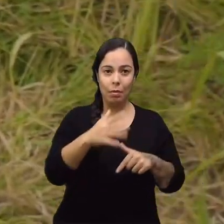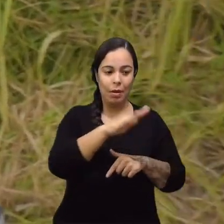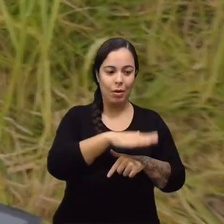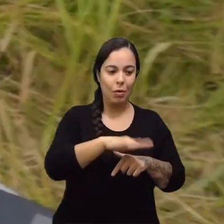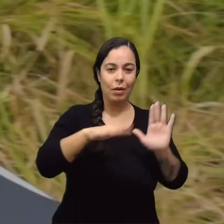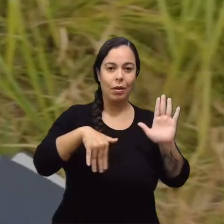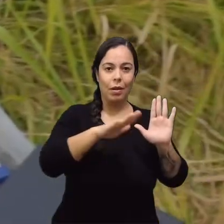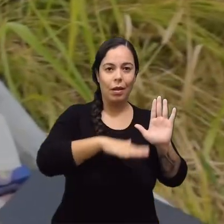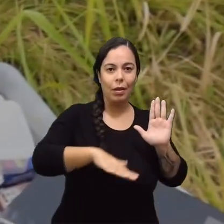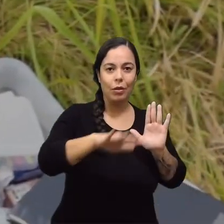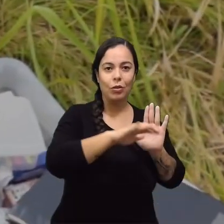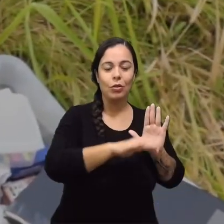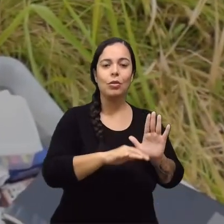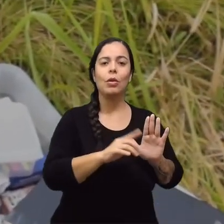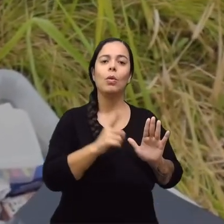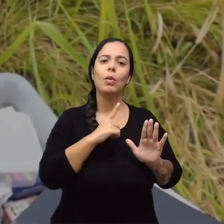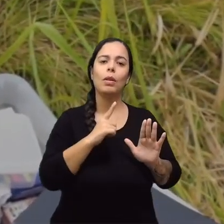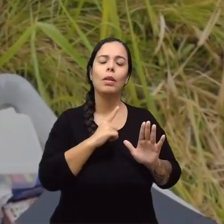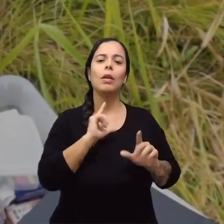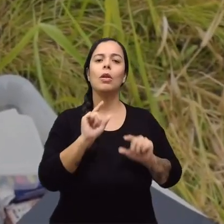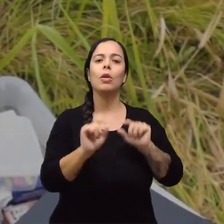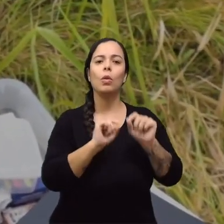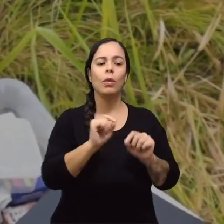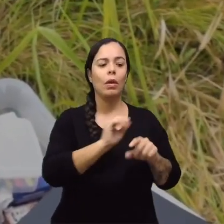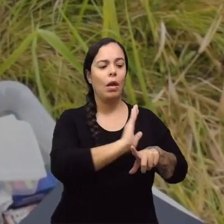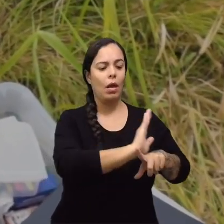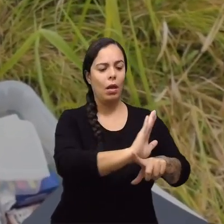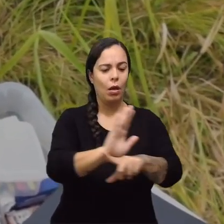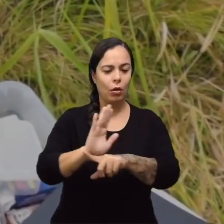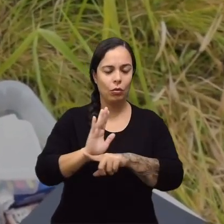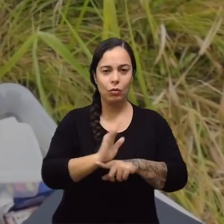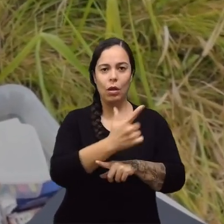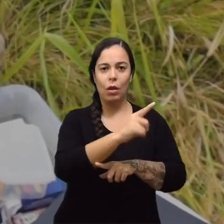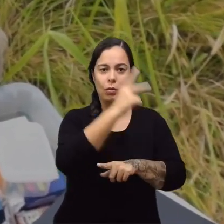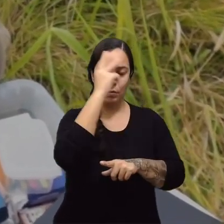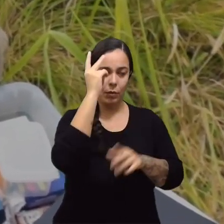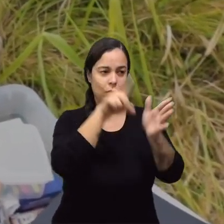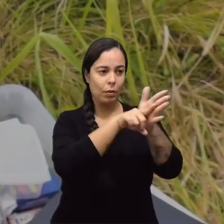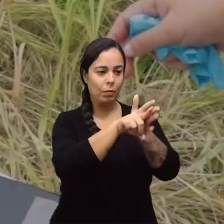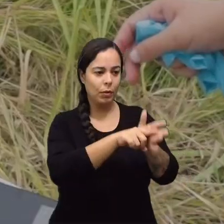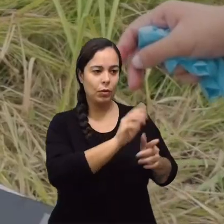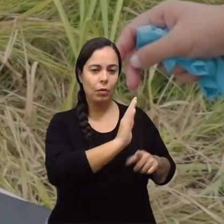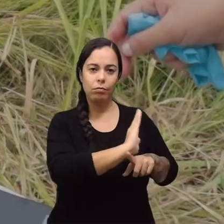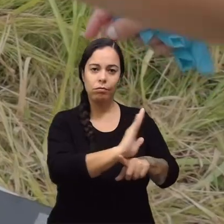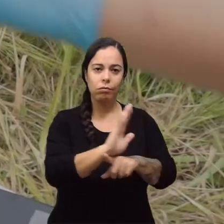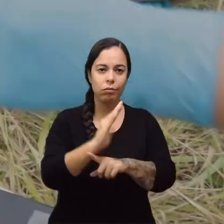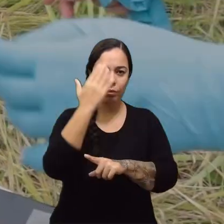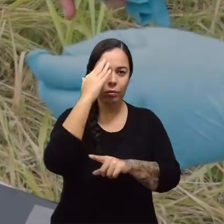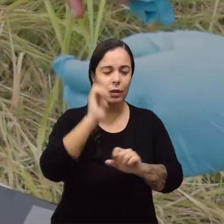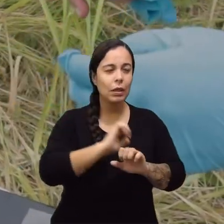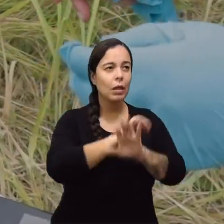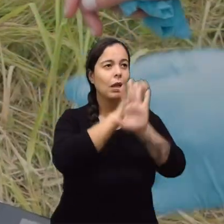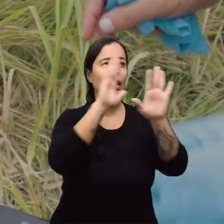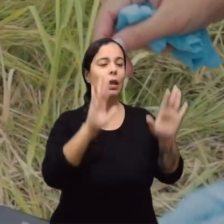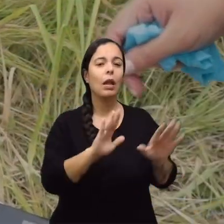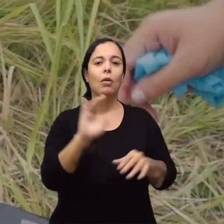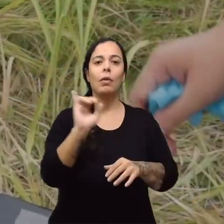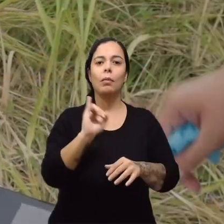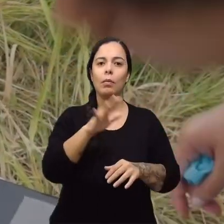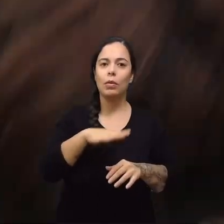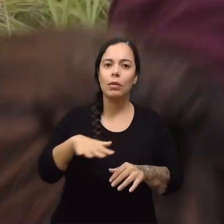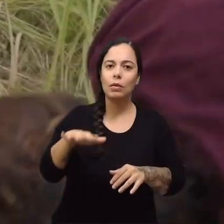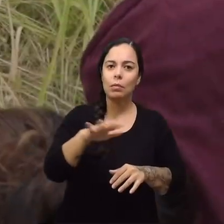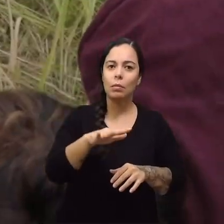se insere tanto para ajudar outros pesquisadores a compreender a importância desse povo que habitou a